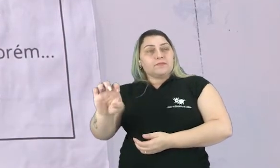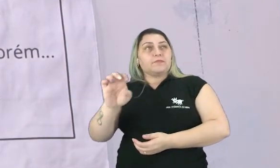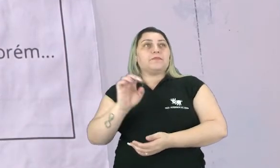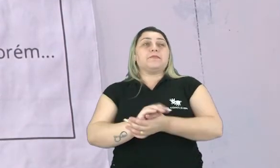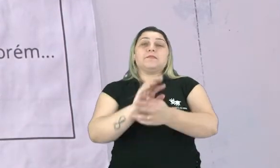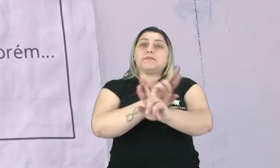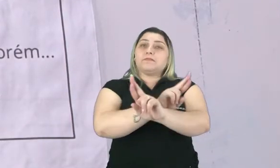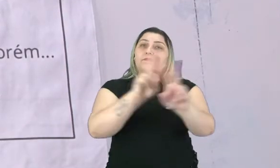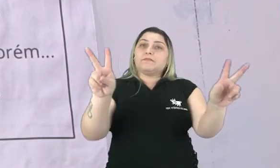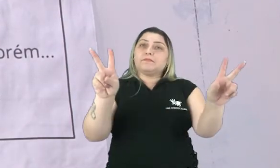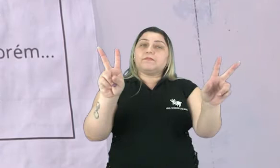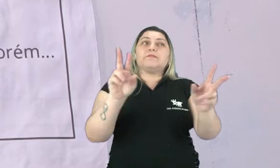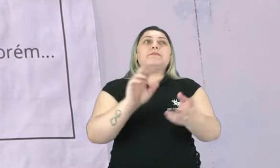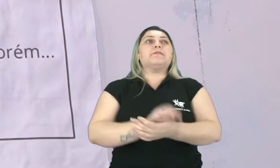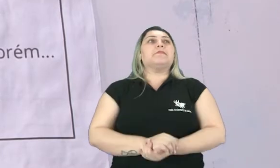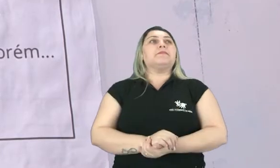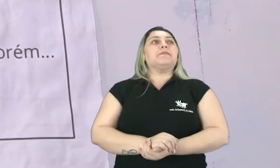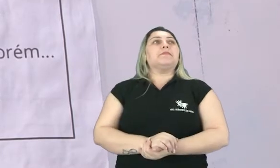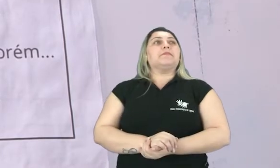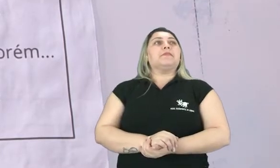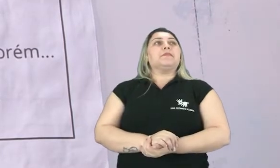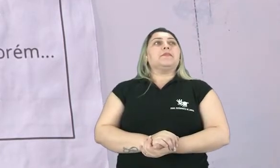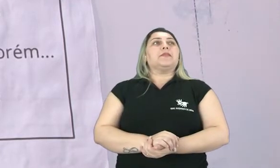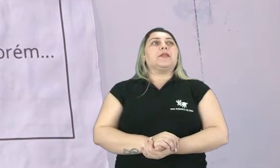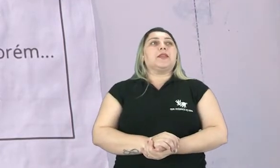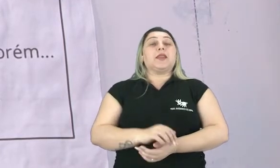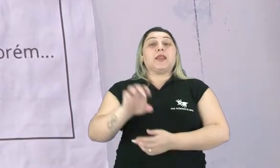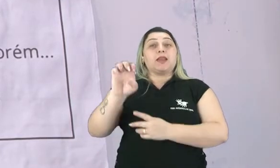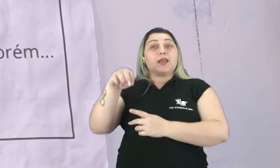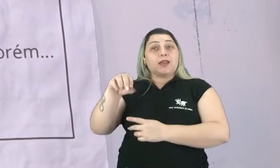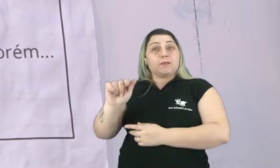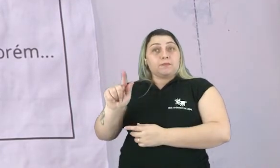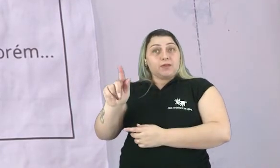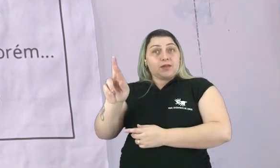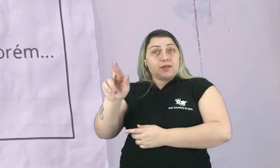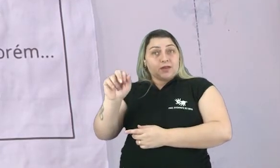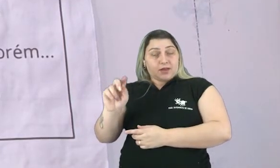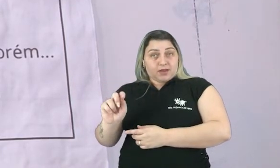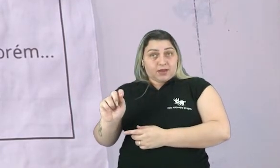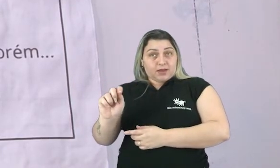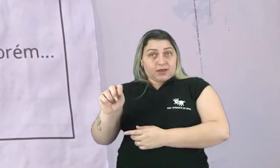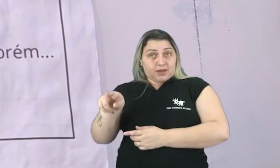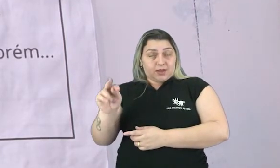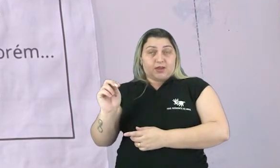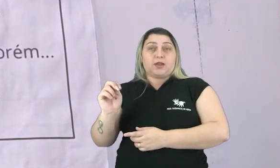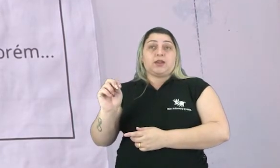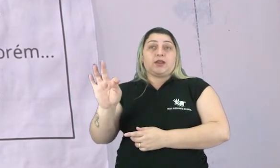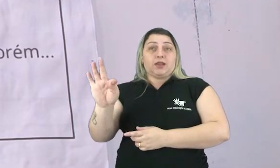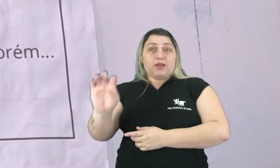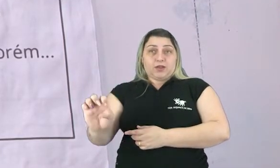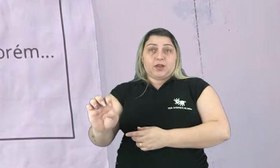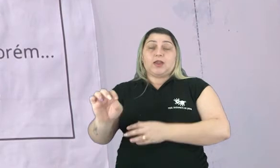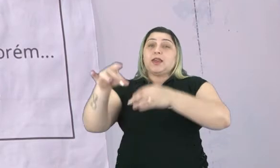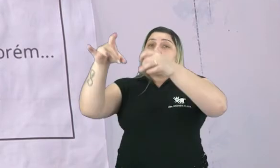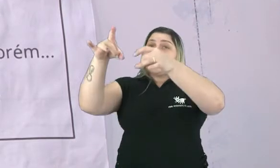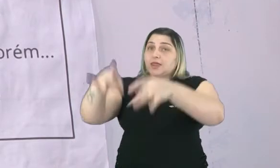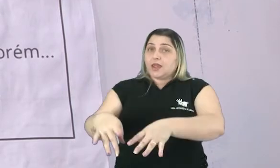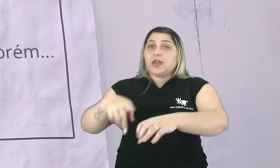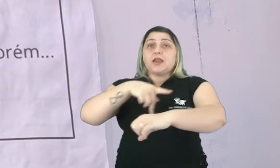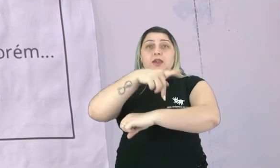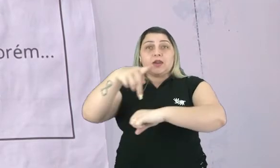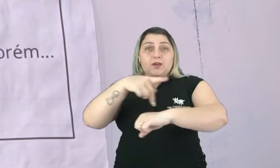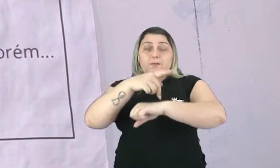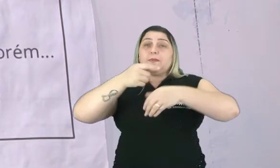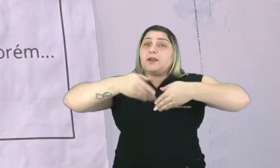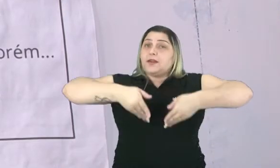essa é a diferença entre imigrante e imigrante. Imigrante é o termo que a gente se refere quando ele deixa seu país em relação